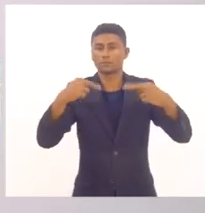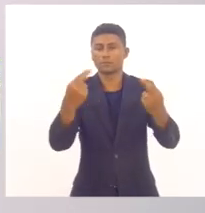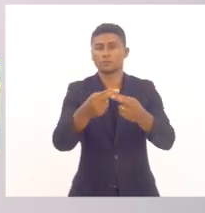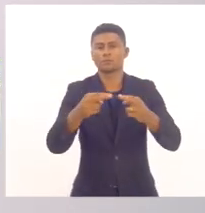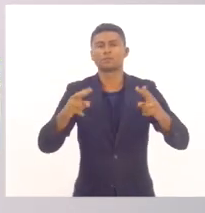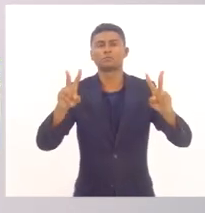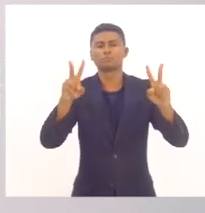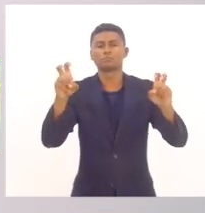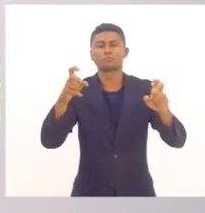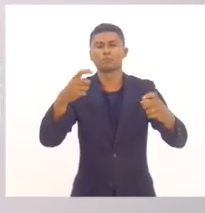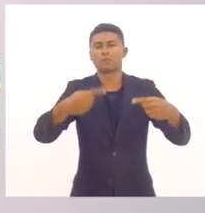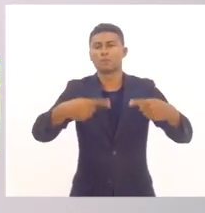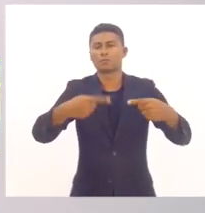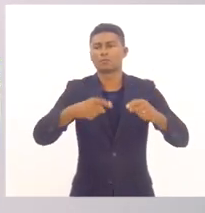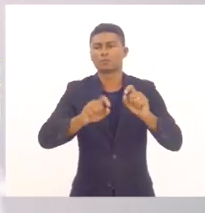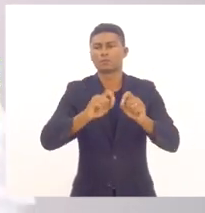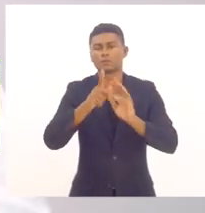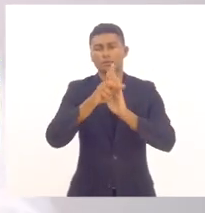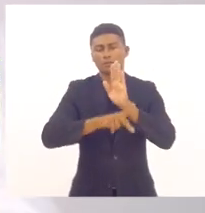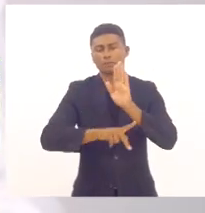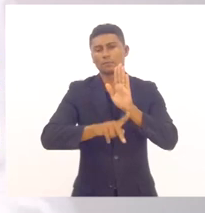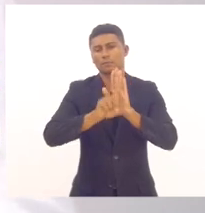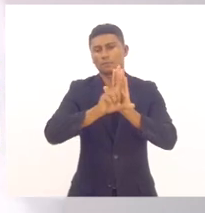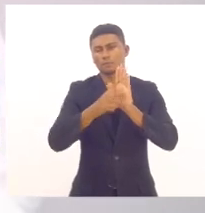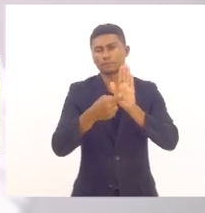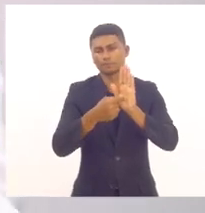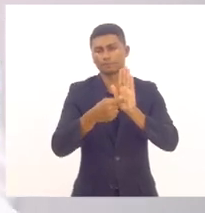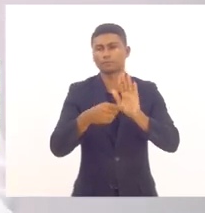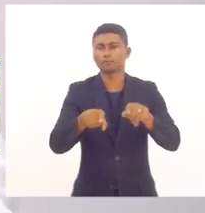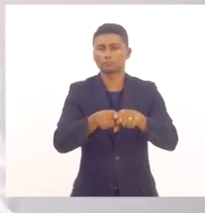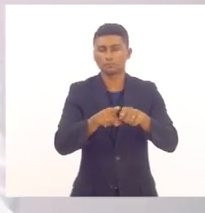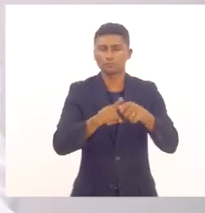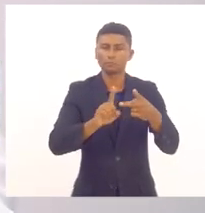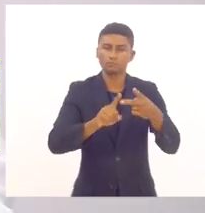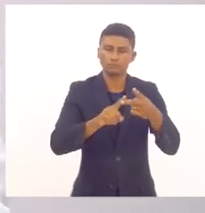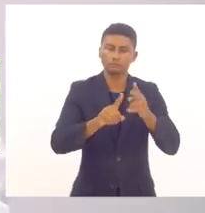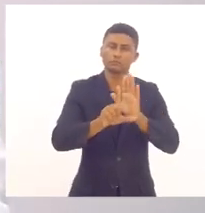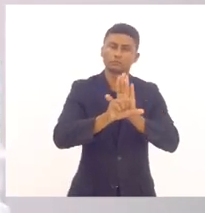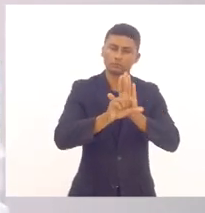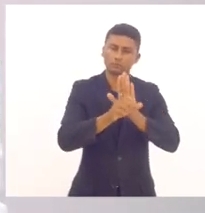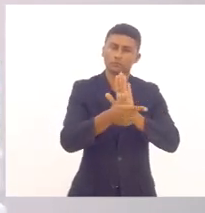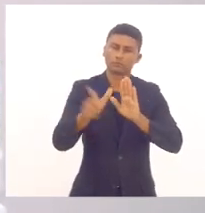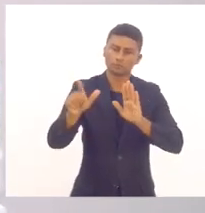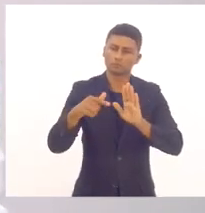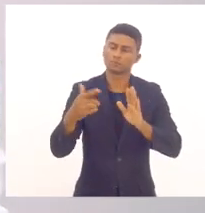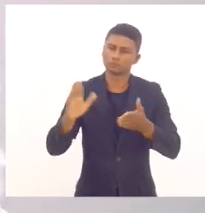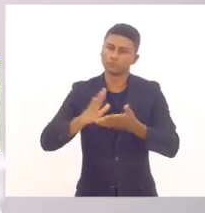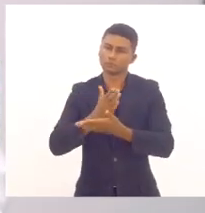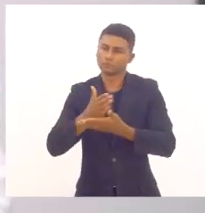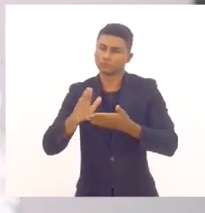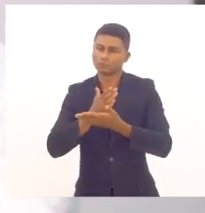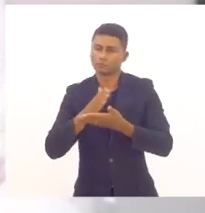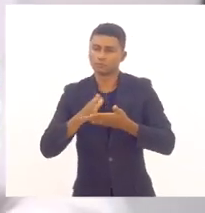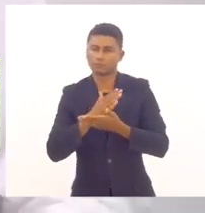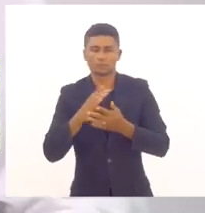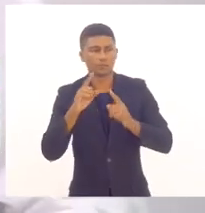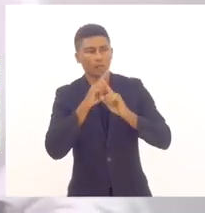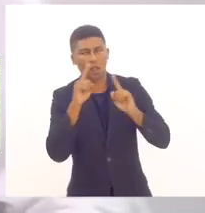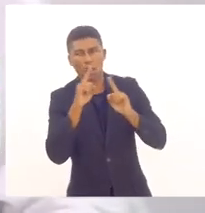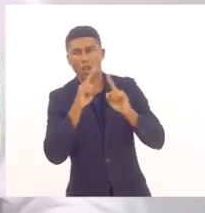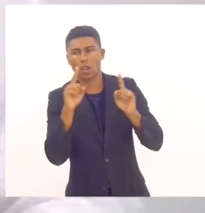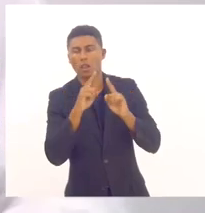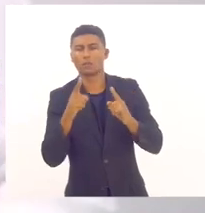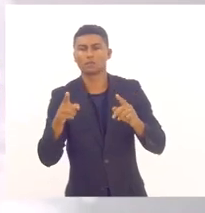discutir esse projeto de lei e uma outra lei que está sendo contestada por vários setores da